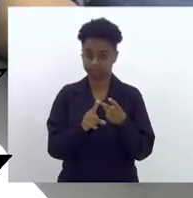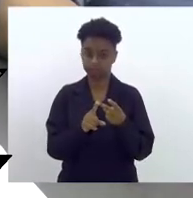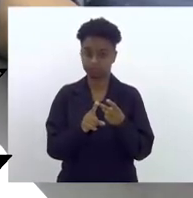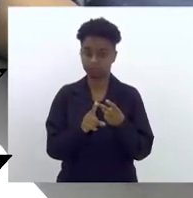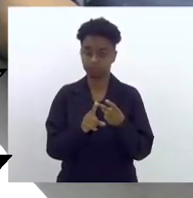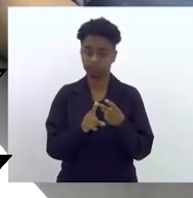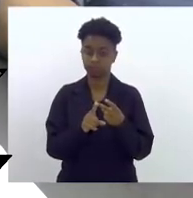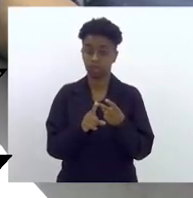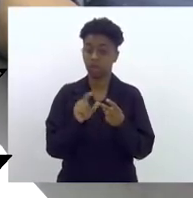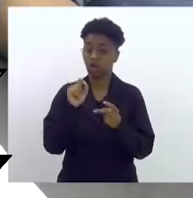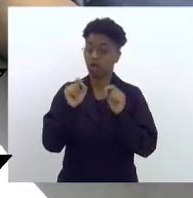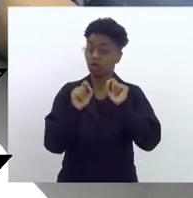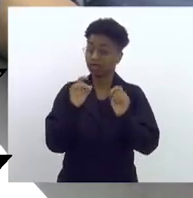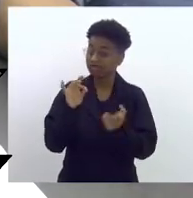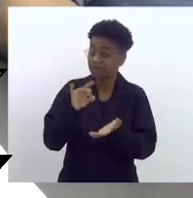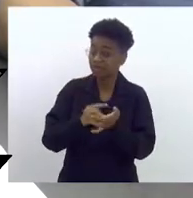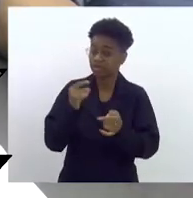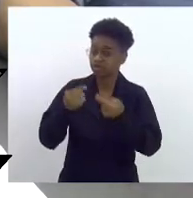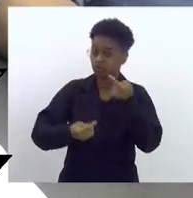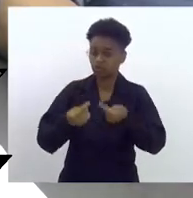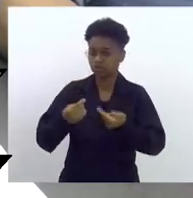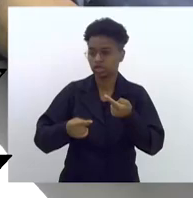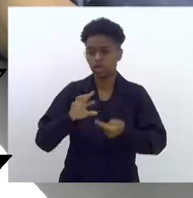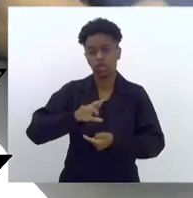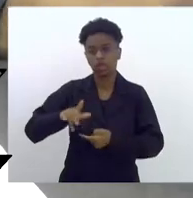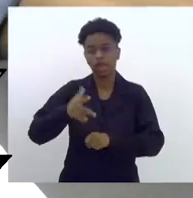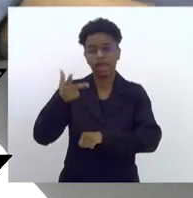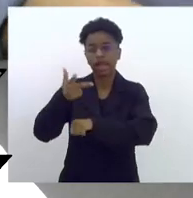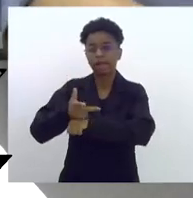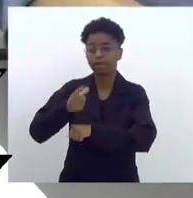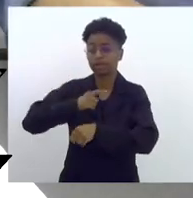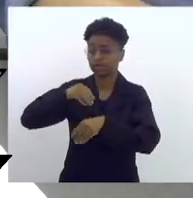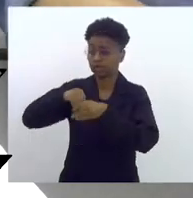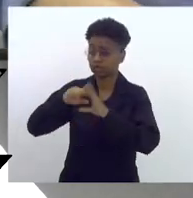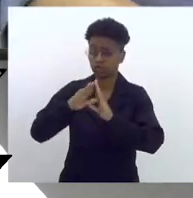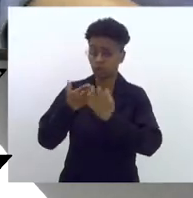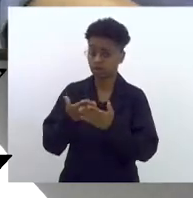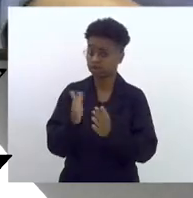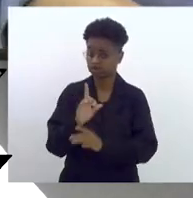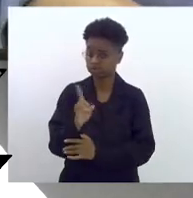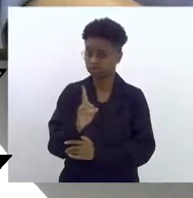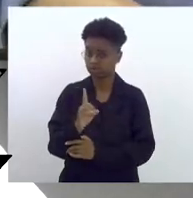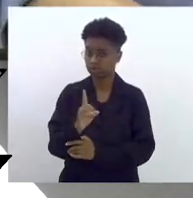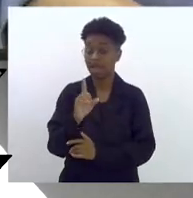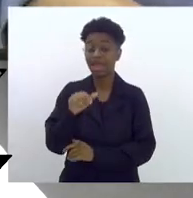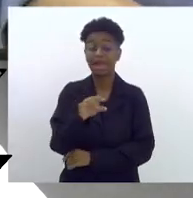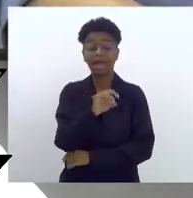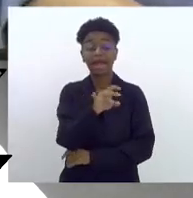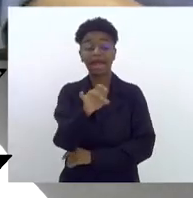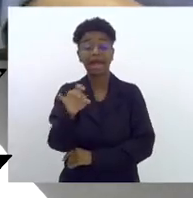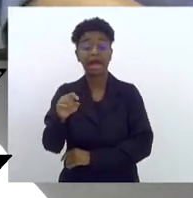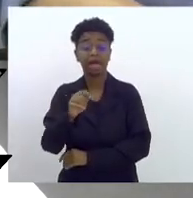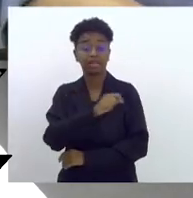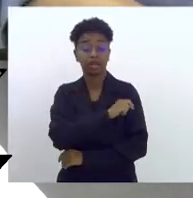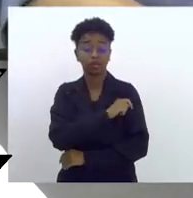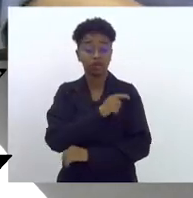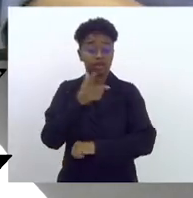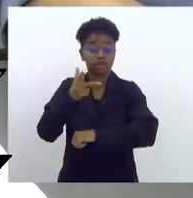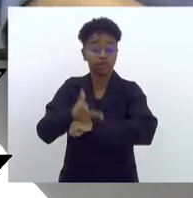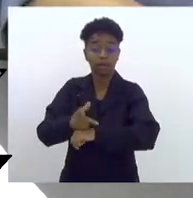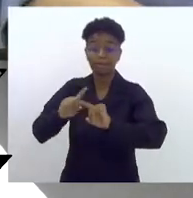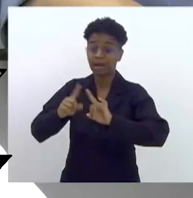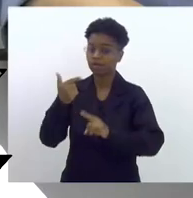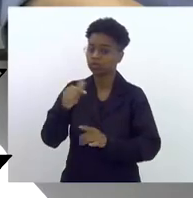o que tá em jogo não são as câmeras que já existem nas escolas que a física é diferente é cada aluno filmar sem autorização